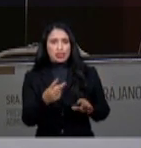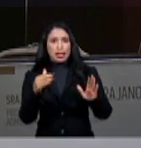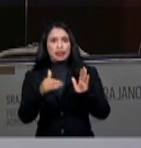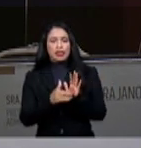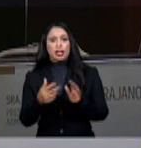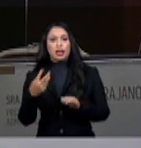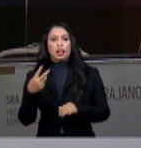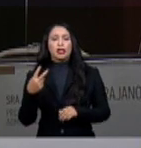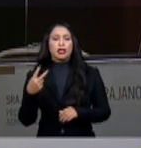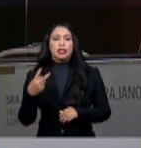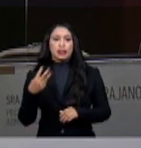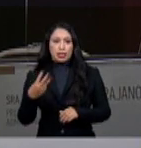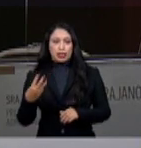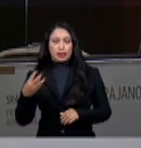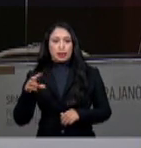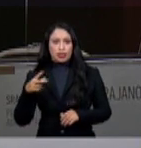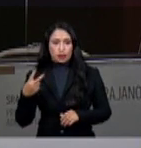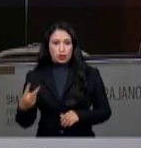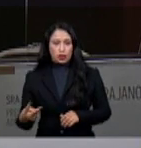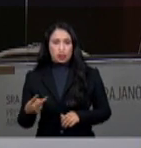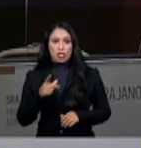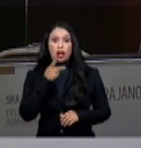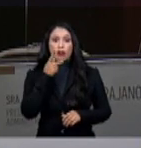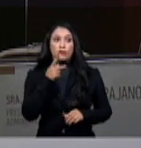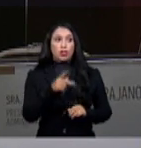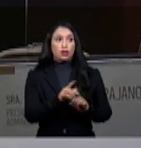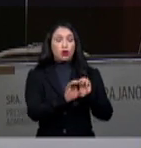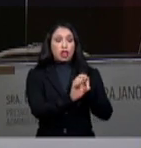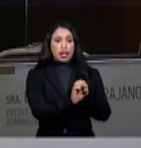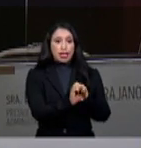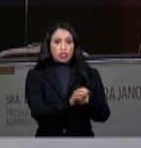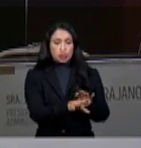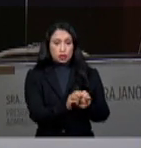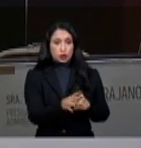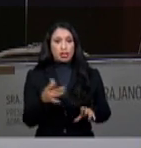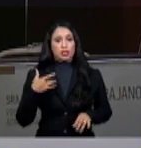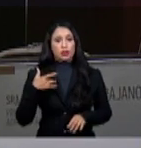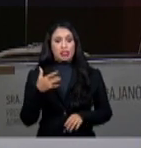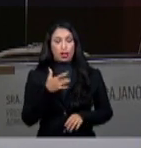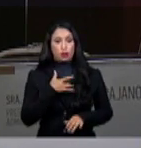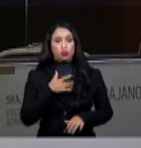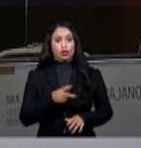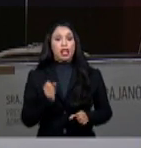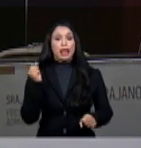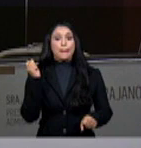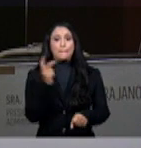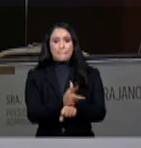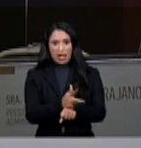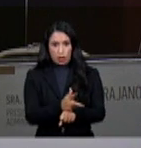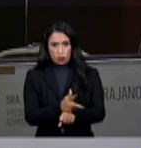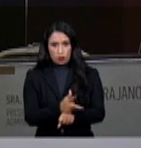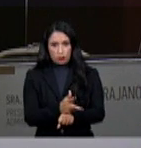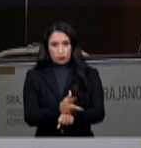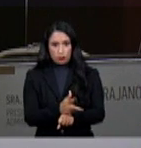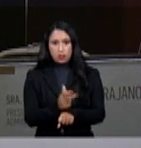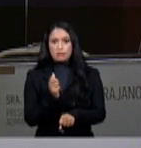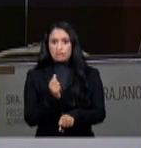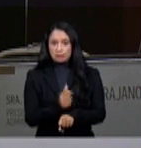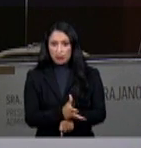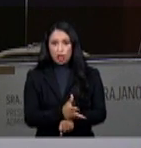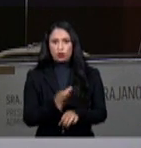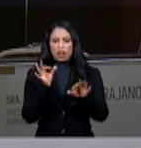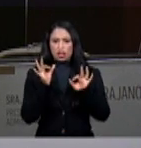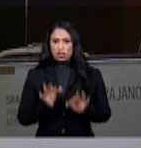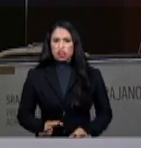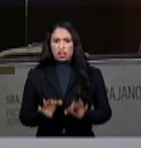saúde educação eu não tô chamando economia tô chamando o emprego da dignidade das pessoas e tô